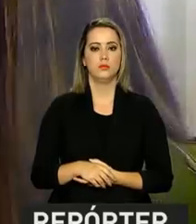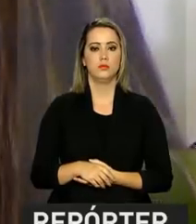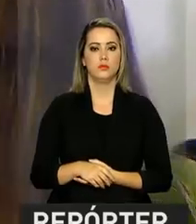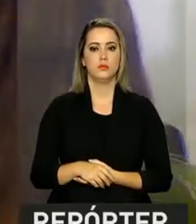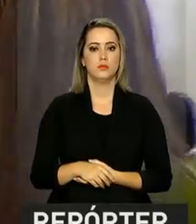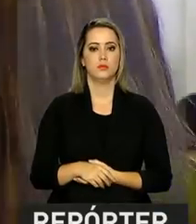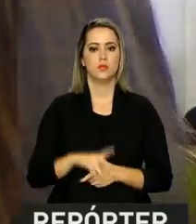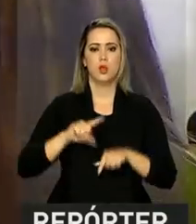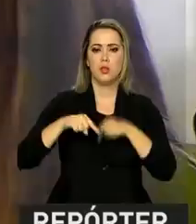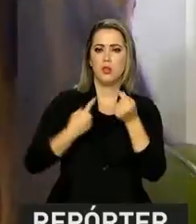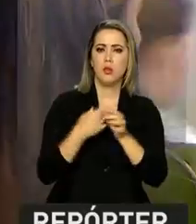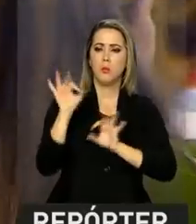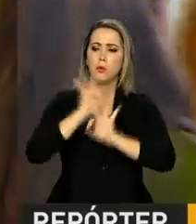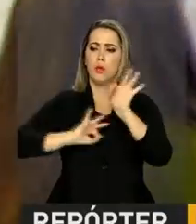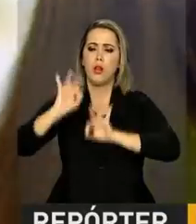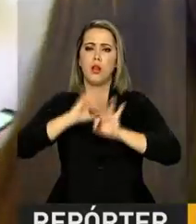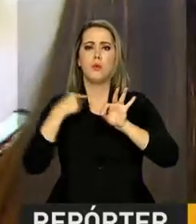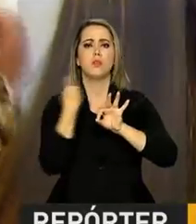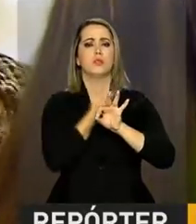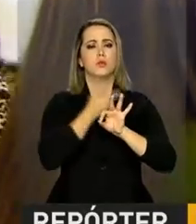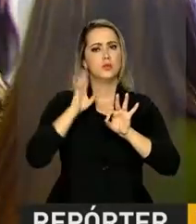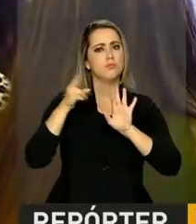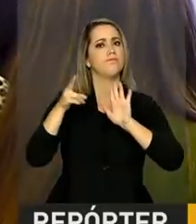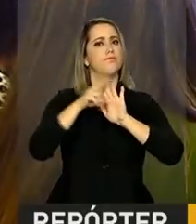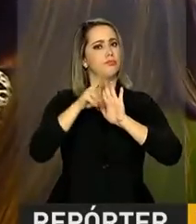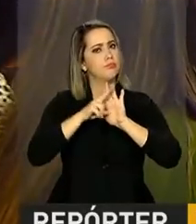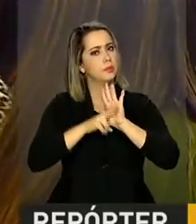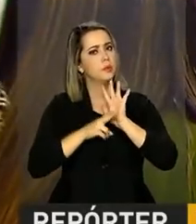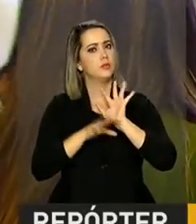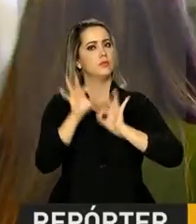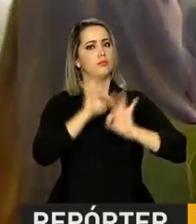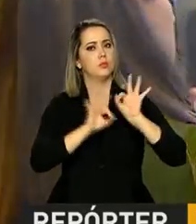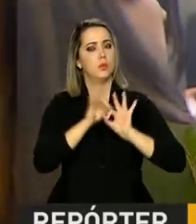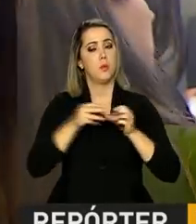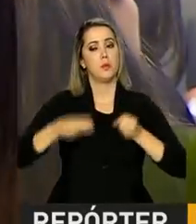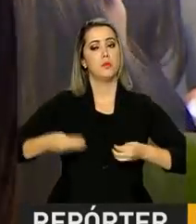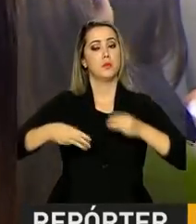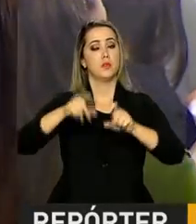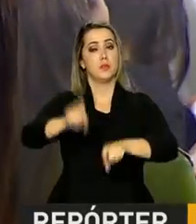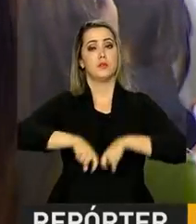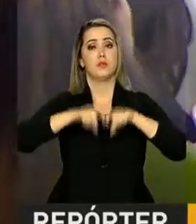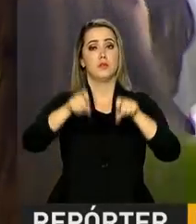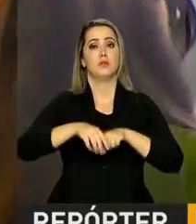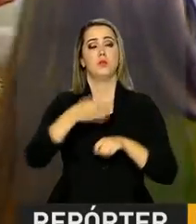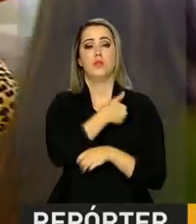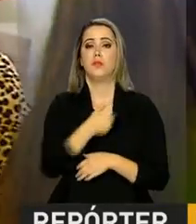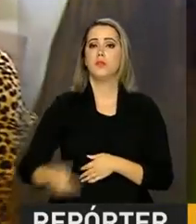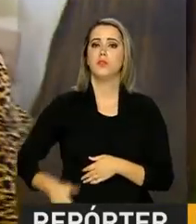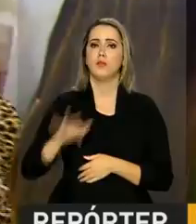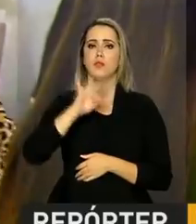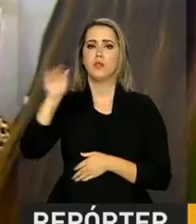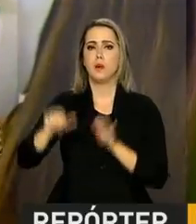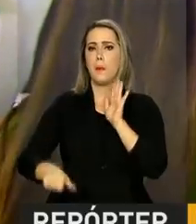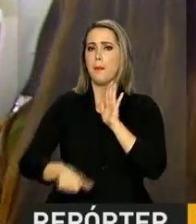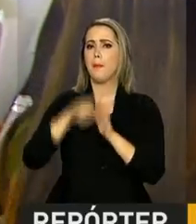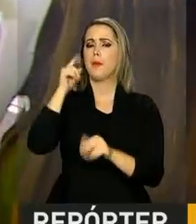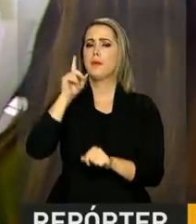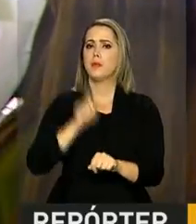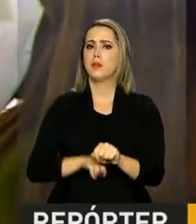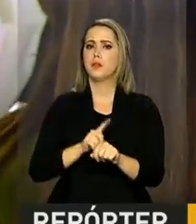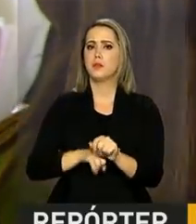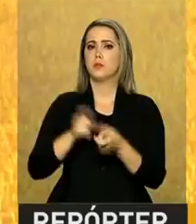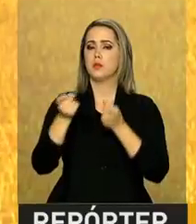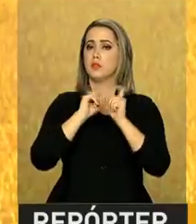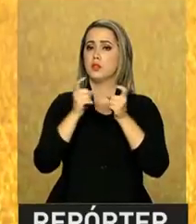Decorre de uma série de procedimentos que vêm sendo adotados pelo Ministério da Agricultura, pelo governo federal, desde o primeiro momento da gestão do